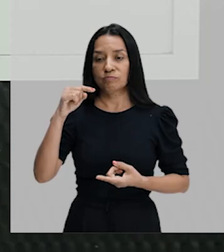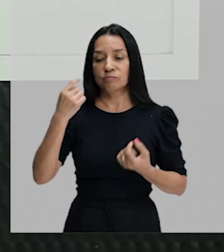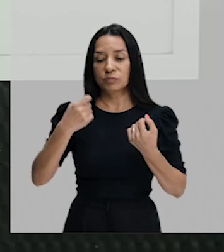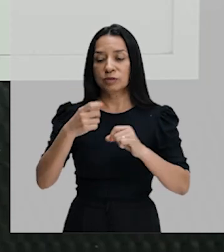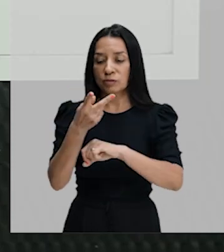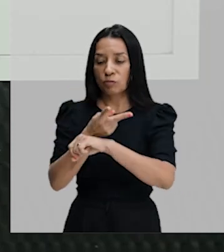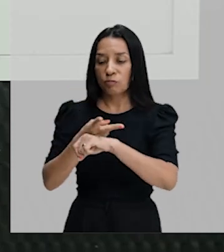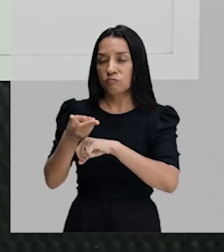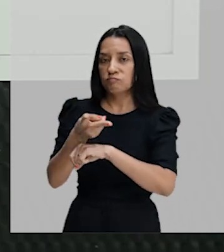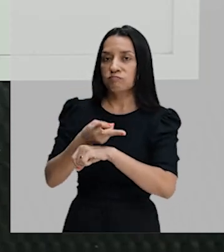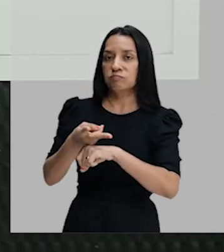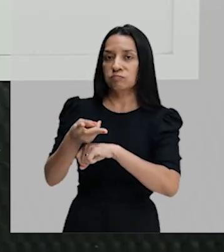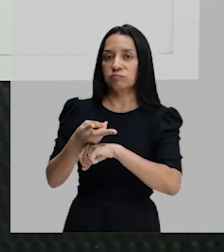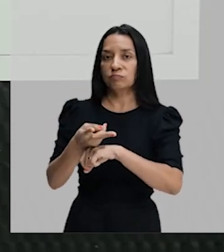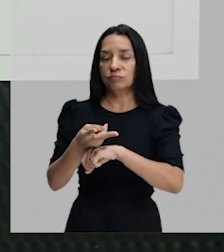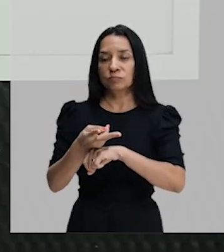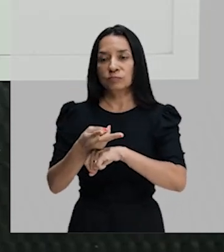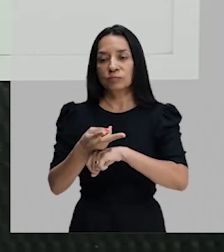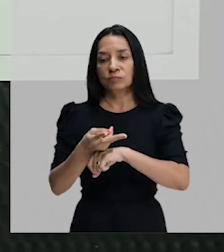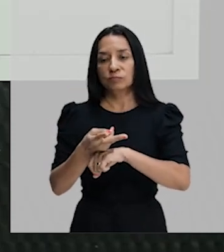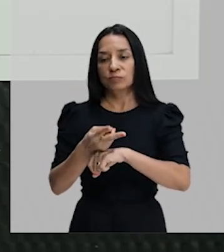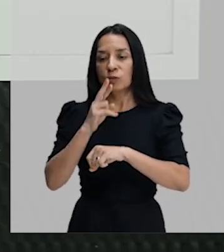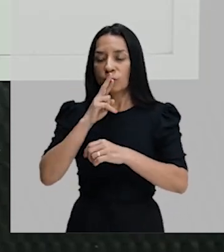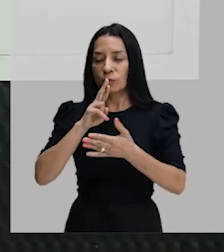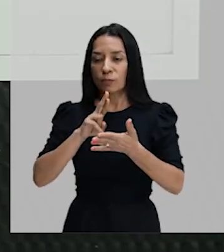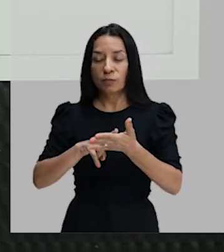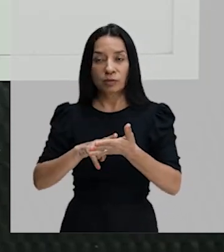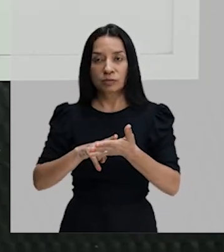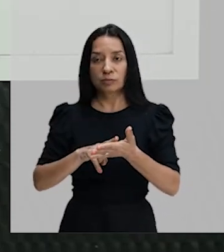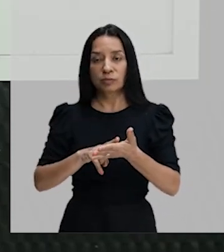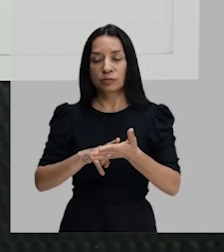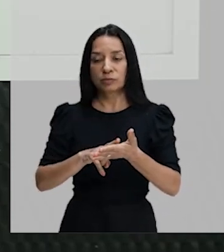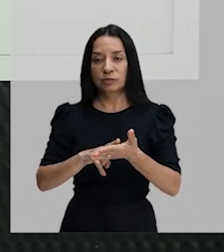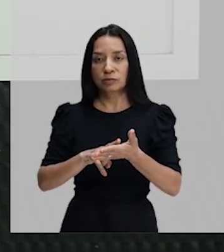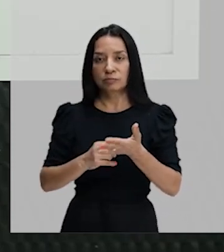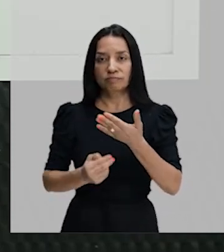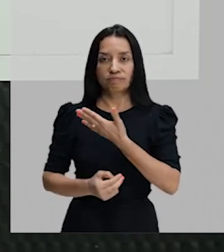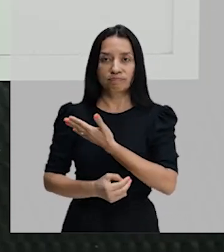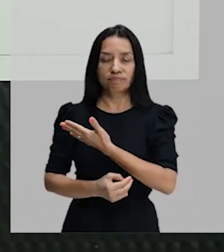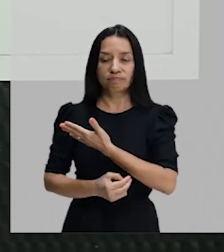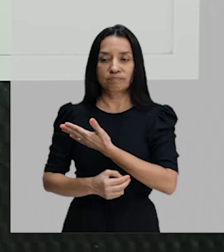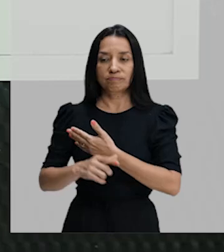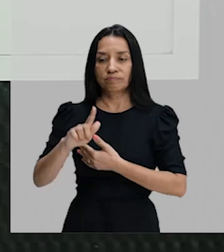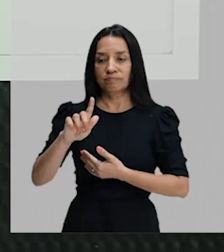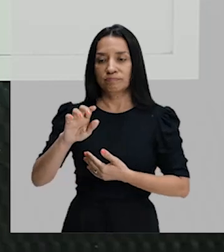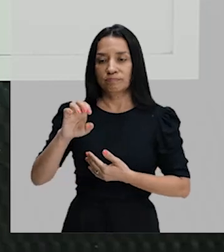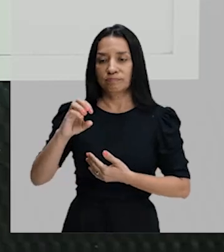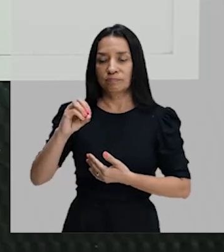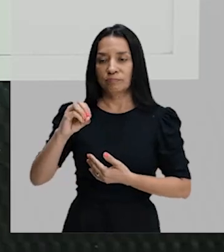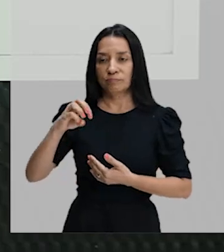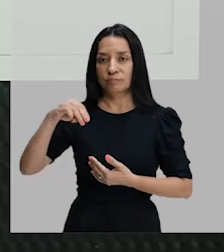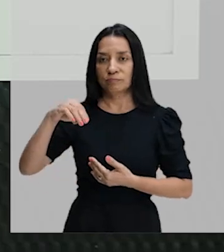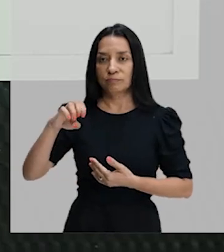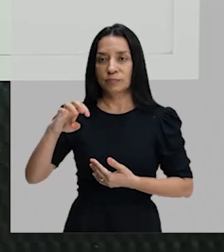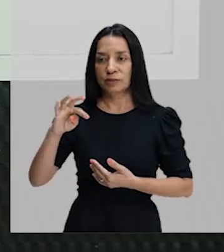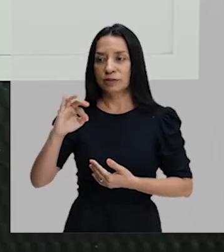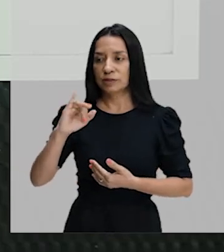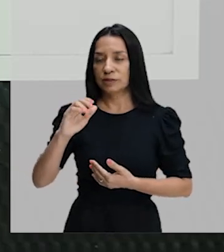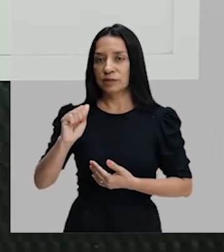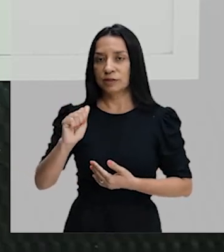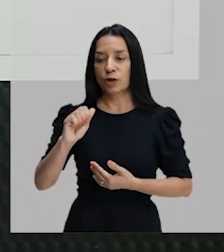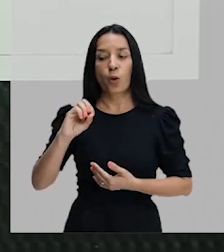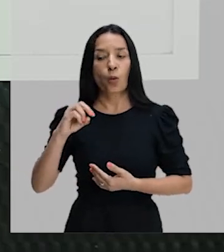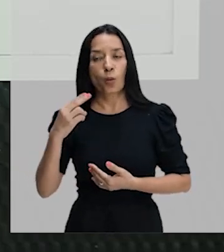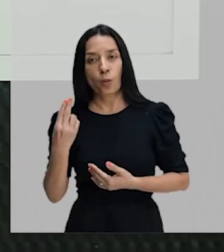procurar, né, uma solução geométrica ou algébrica para isso. Certo? Usar um